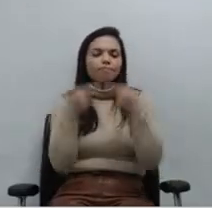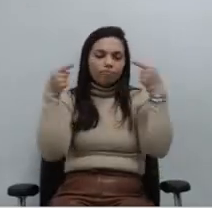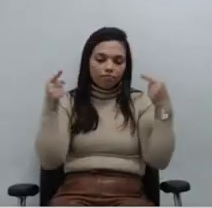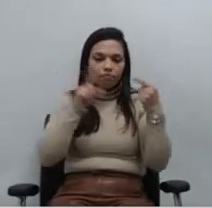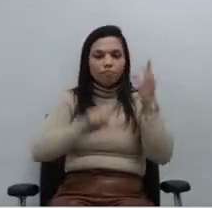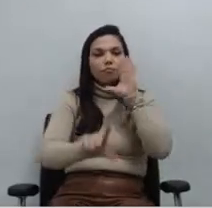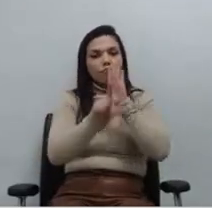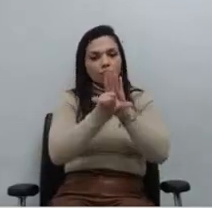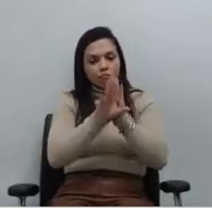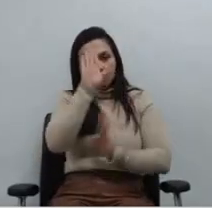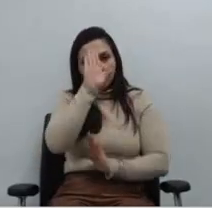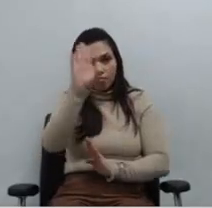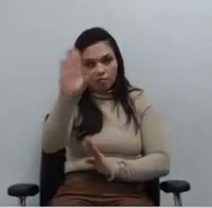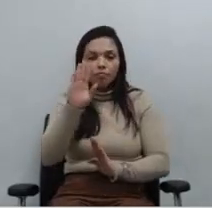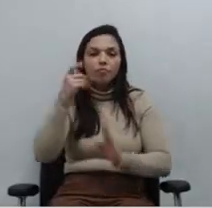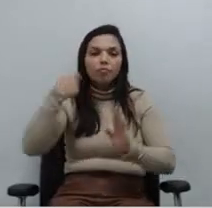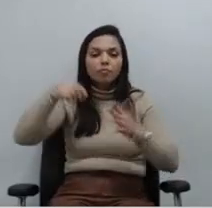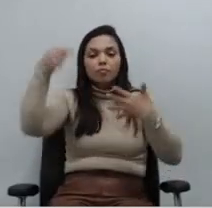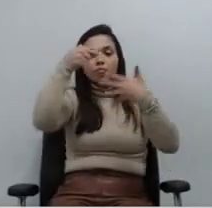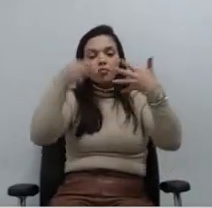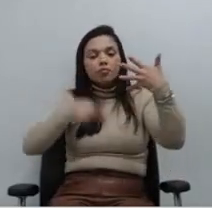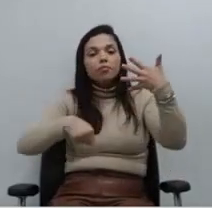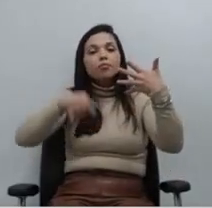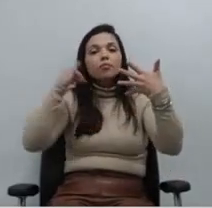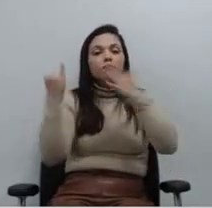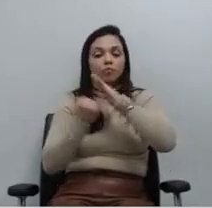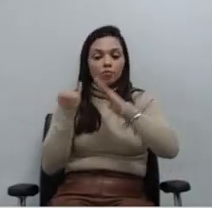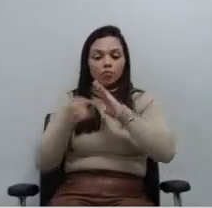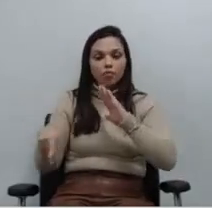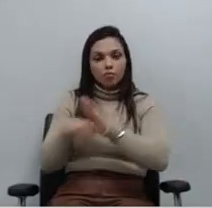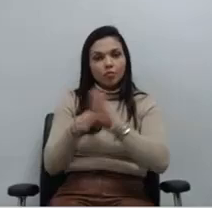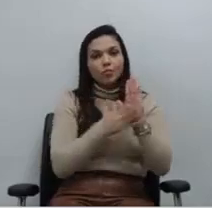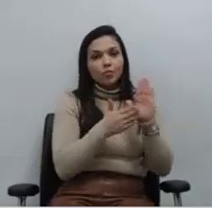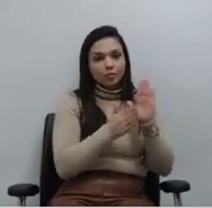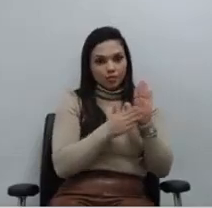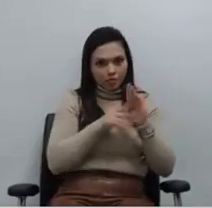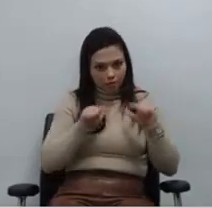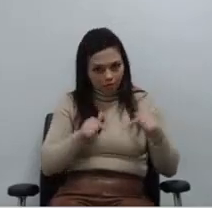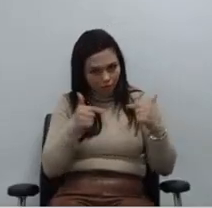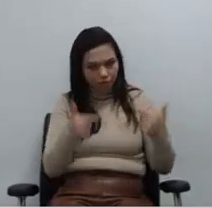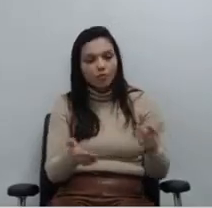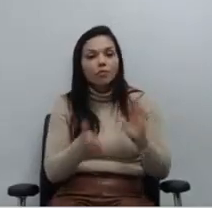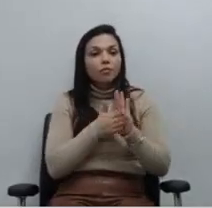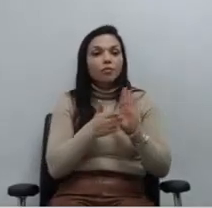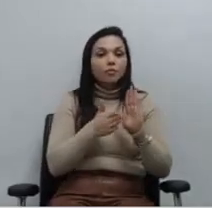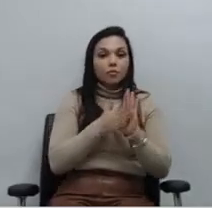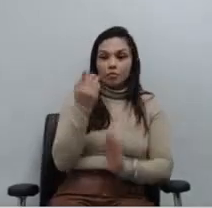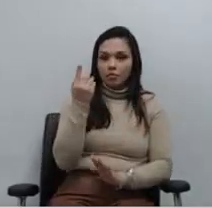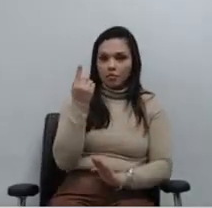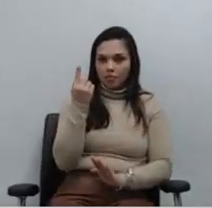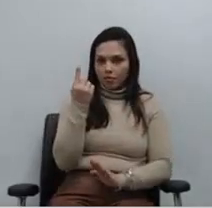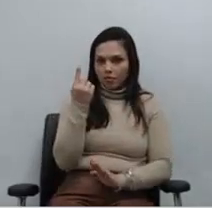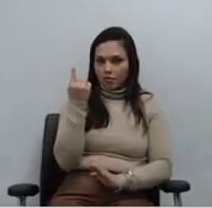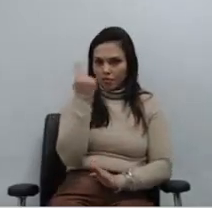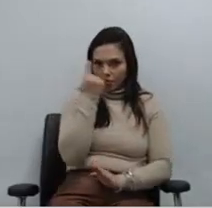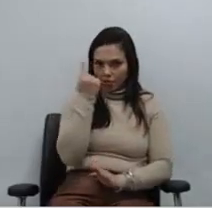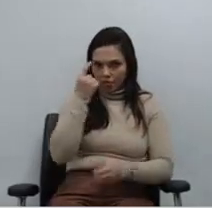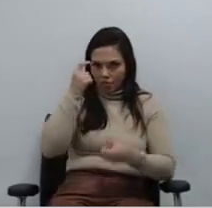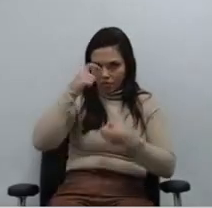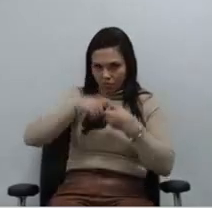e observar princípios institucionais e o plano de atuação. A proposta orçamentária setorial apresentada pela primeira